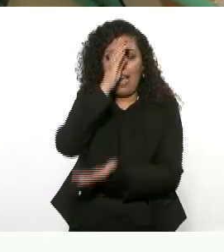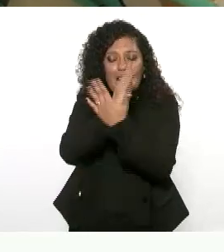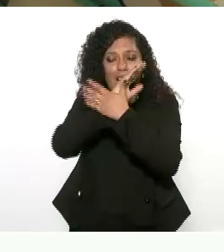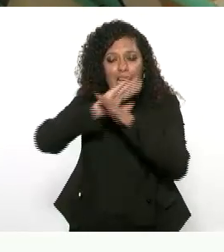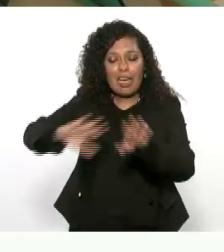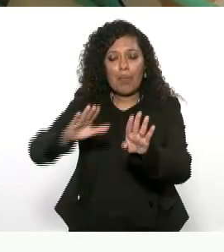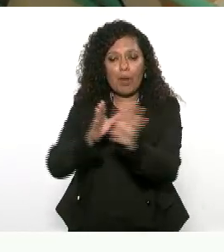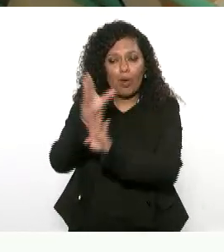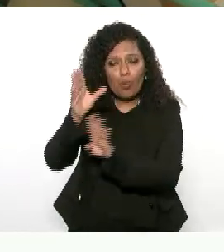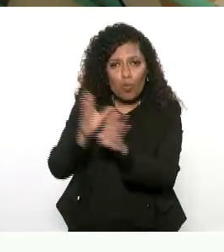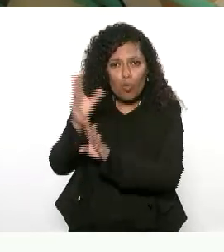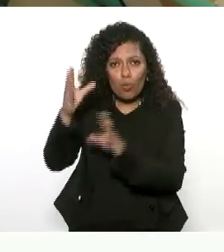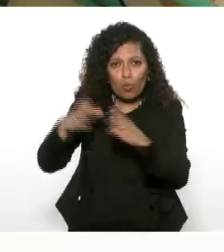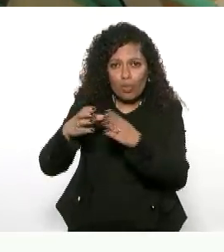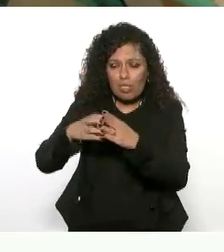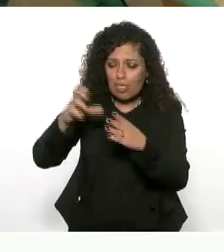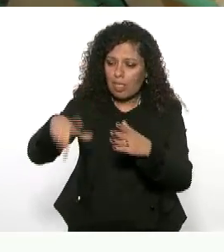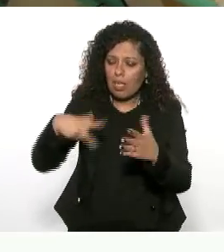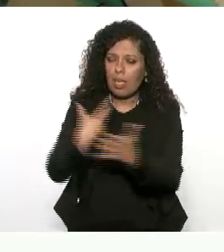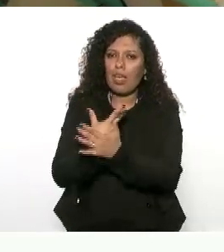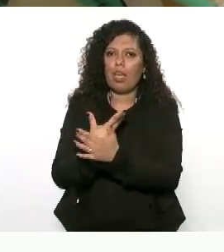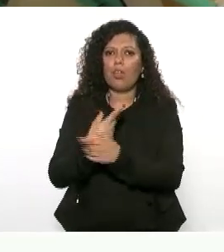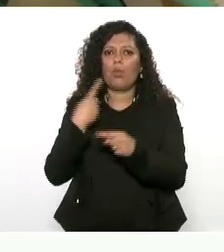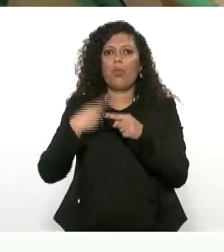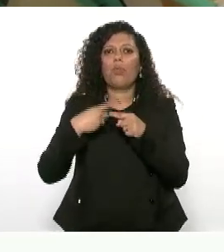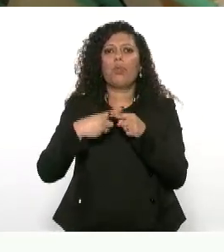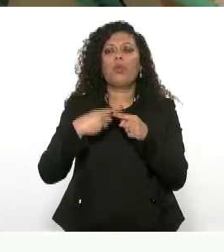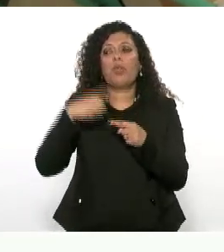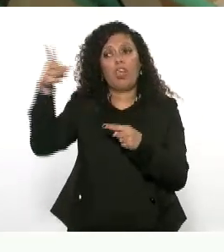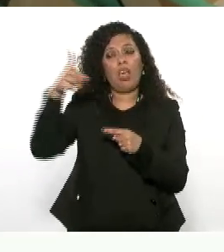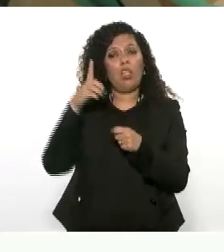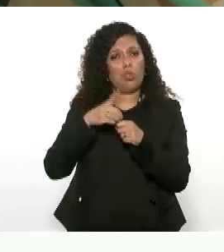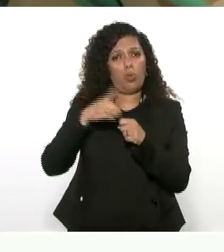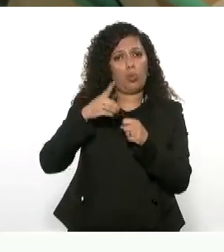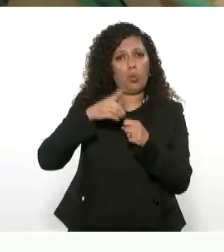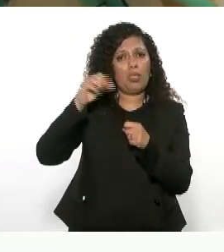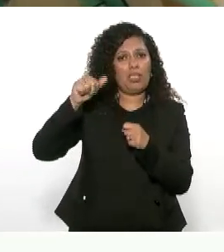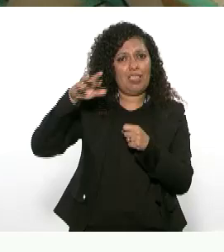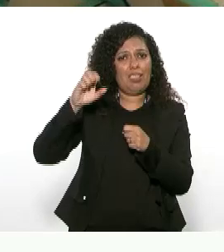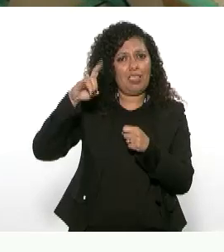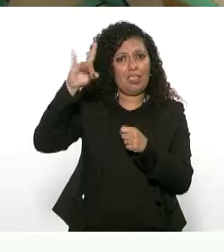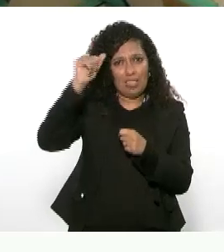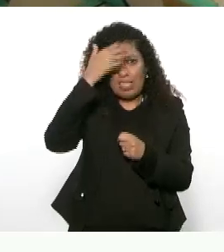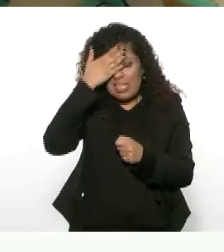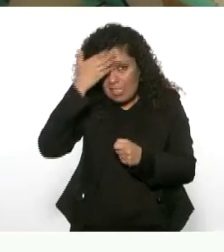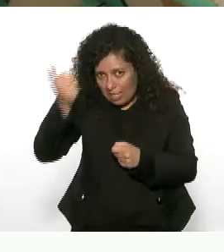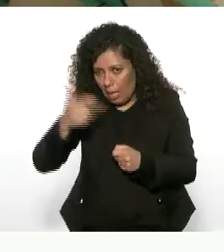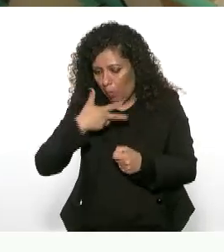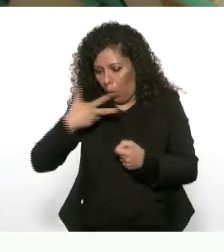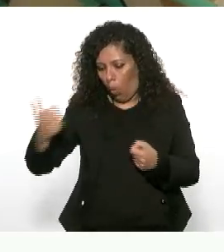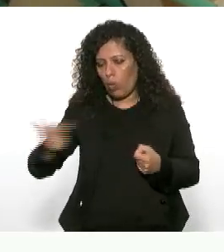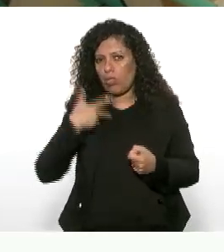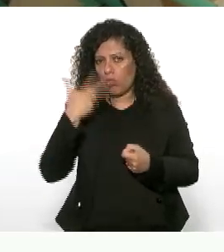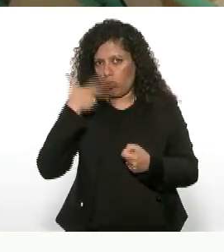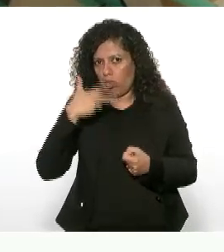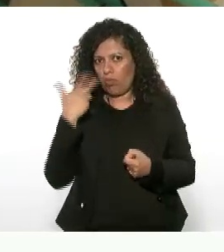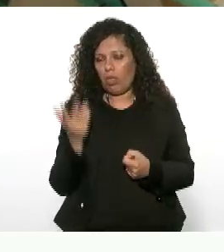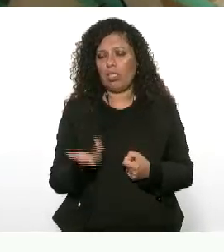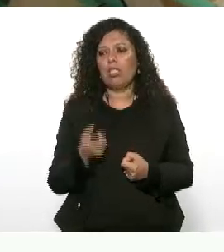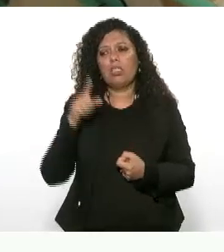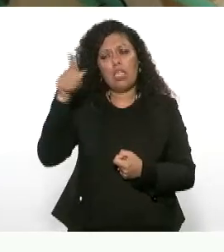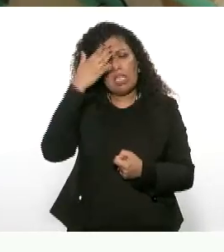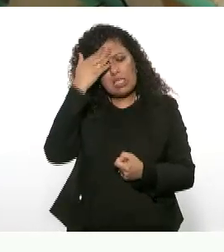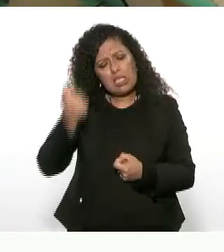ele se encontrava. Porque existia, a doutora Andréa é testemunha, porque participava efetivamente, não é, doutora, com a gente,